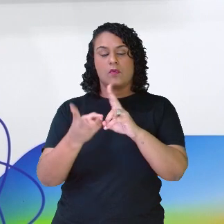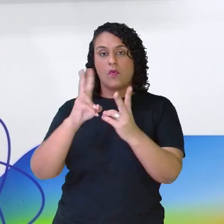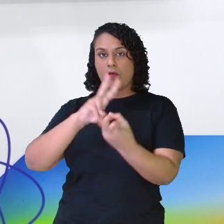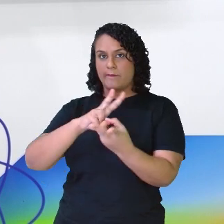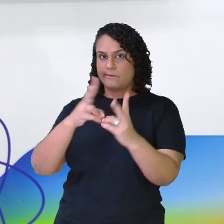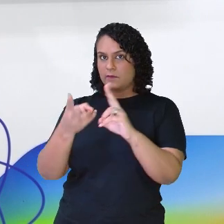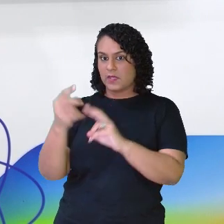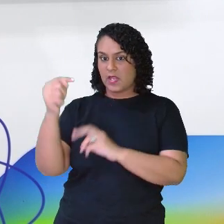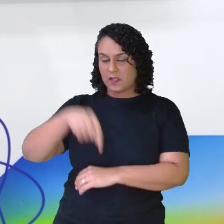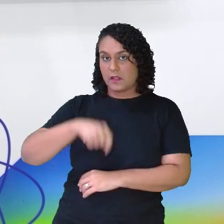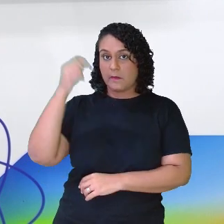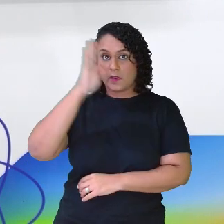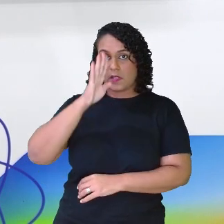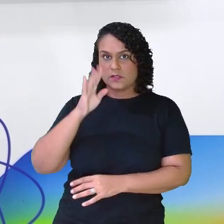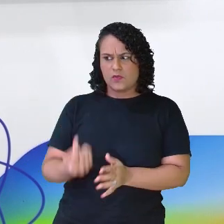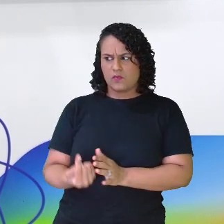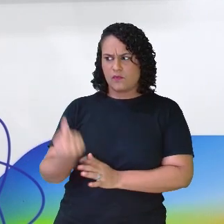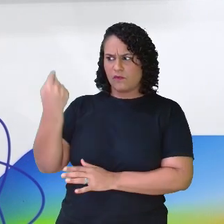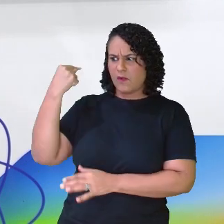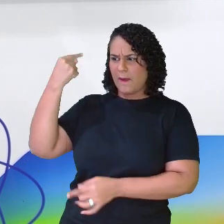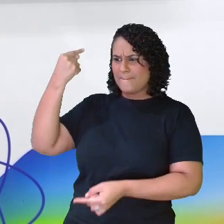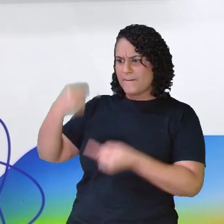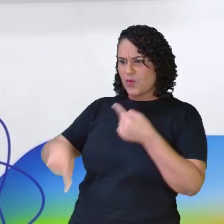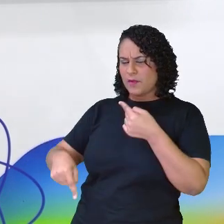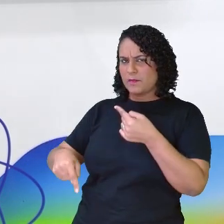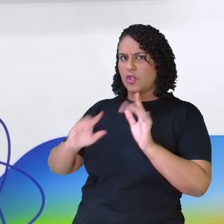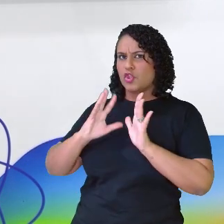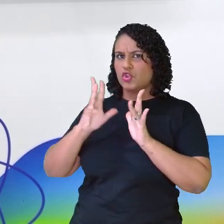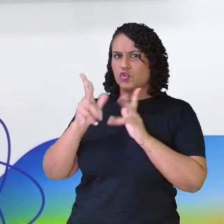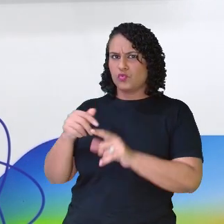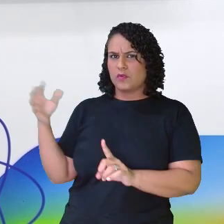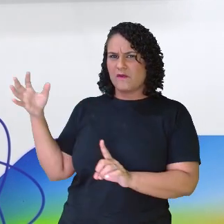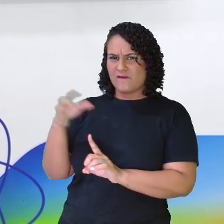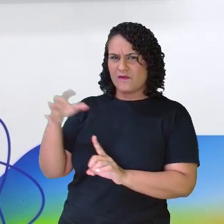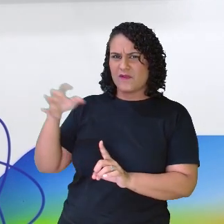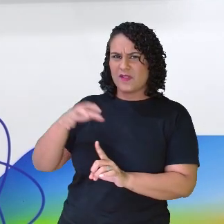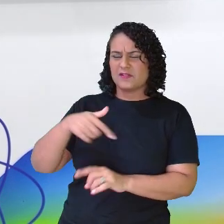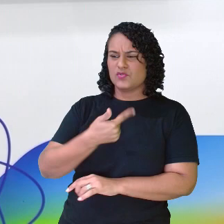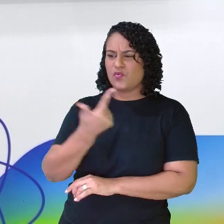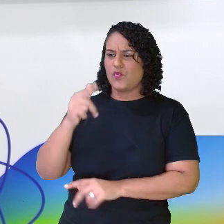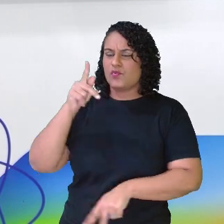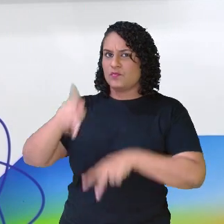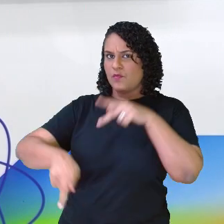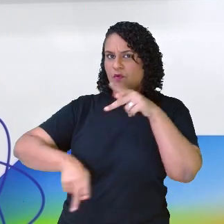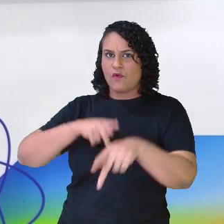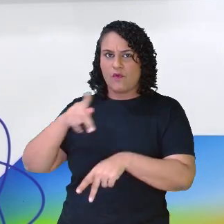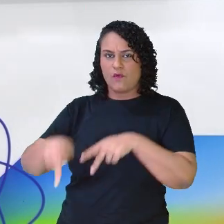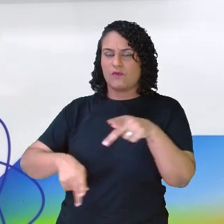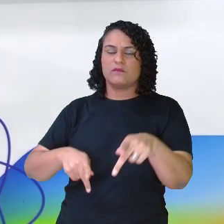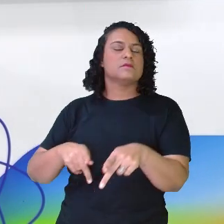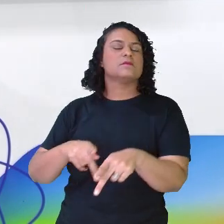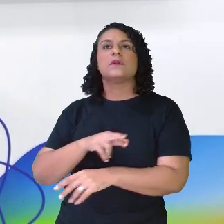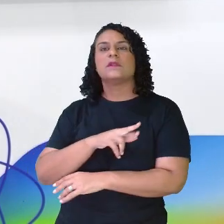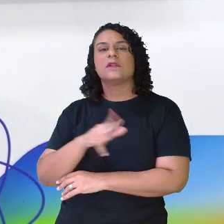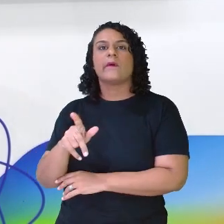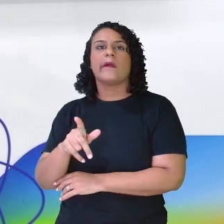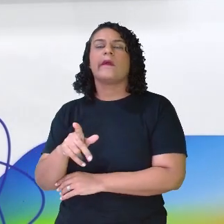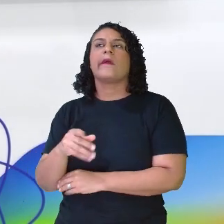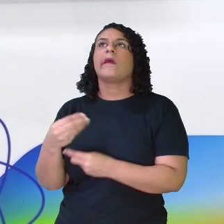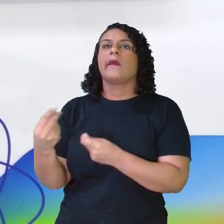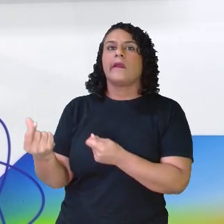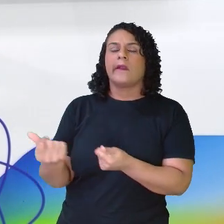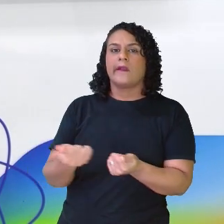país proibido. Então, tudo que vinha dessa manifestação de outros povos, que não era aqueles, os dominados,